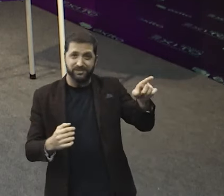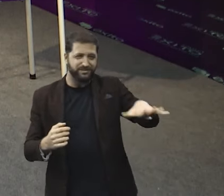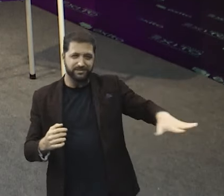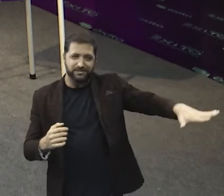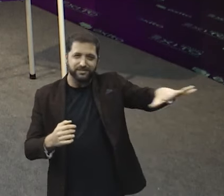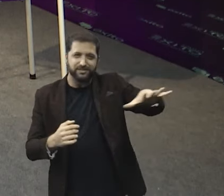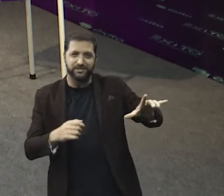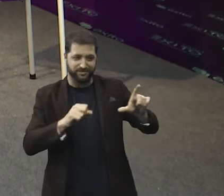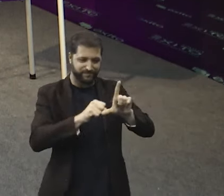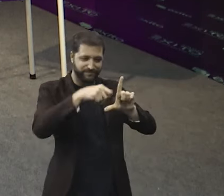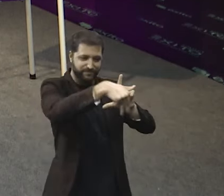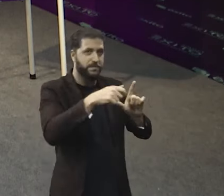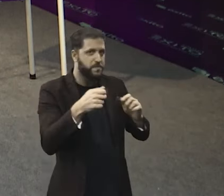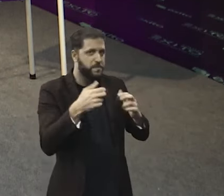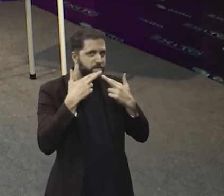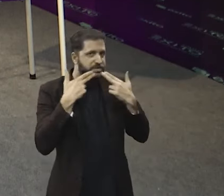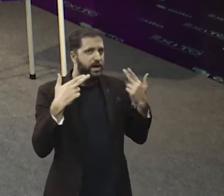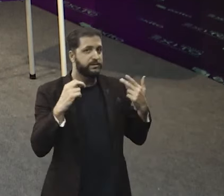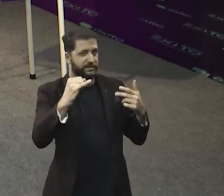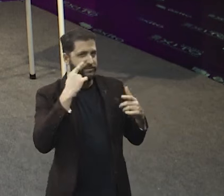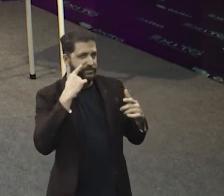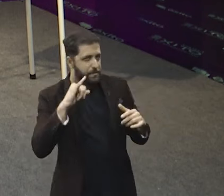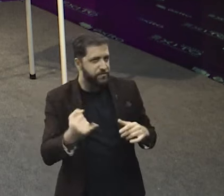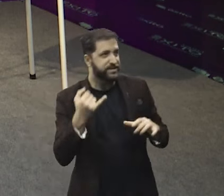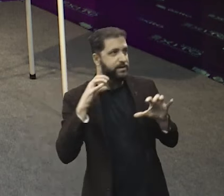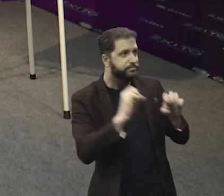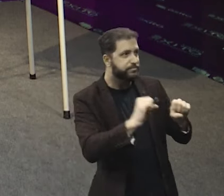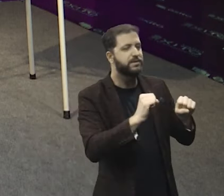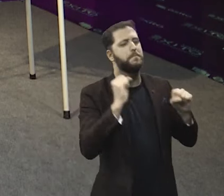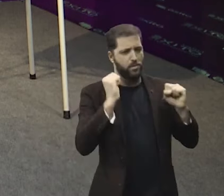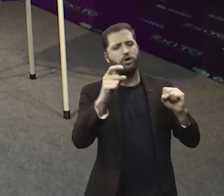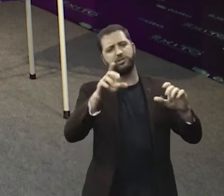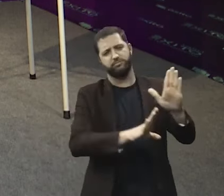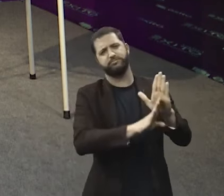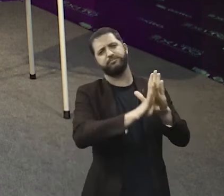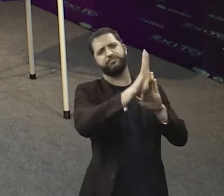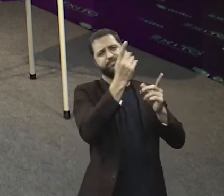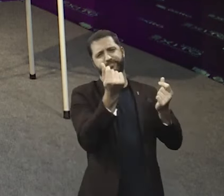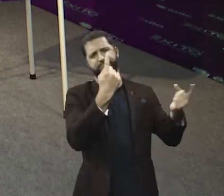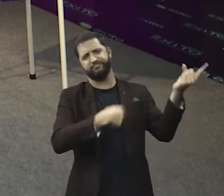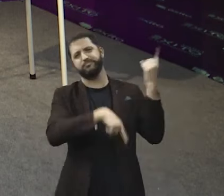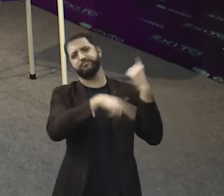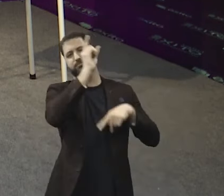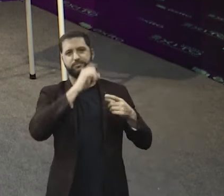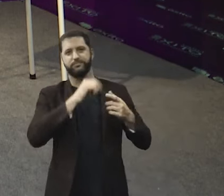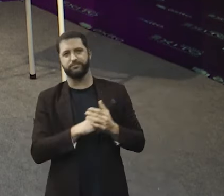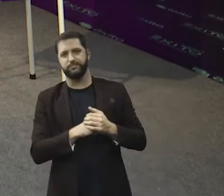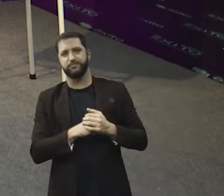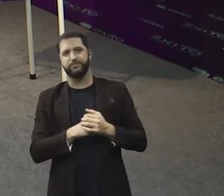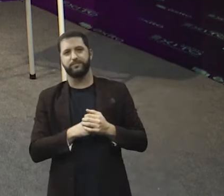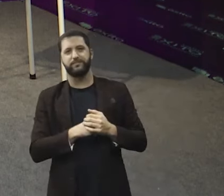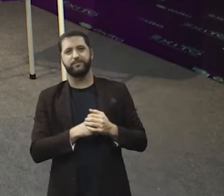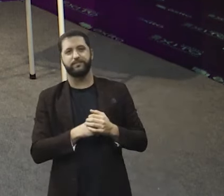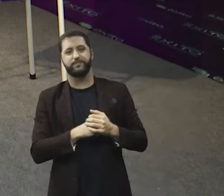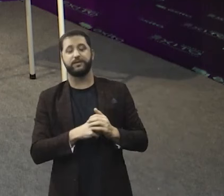surfa a onda você tem condições de ter muita lucratividade agora